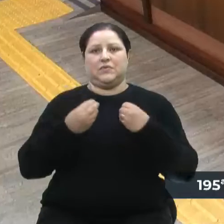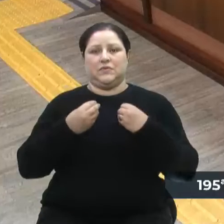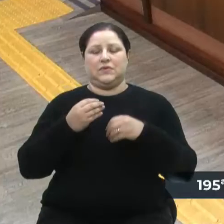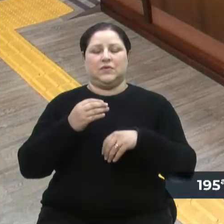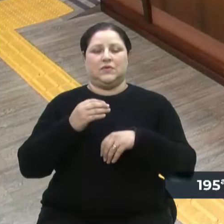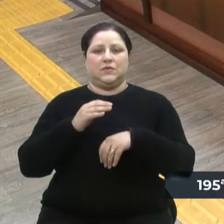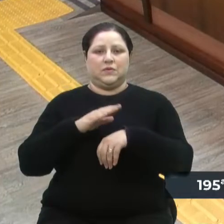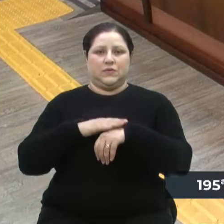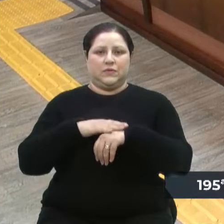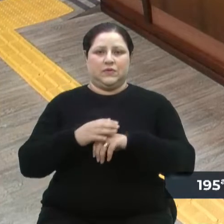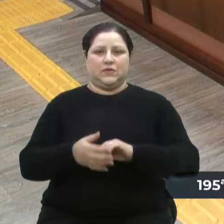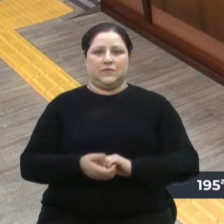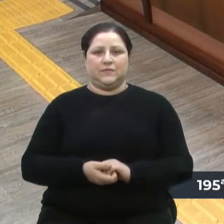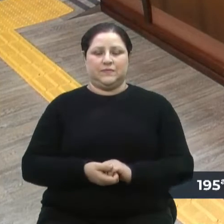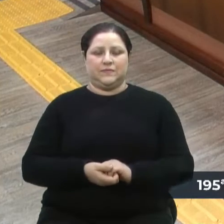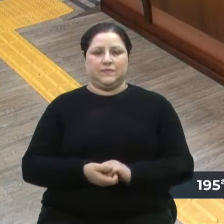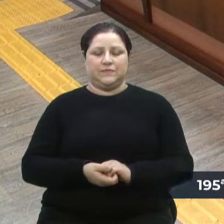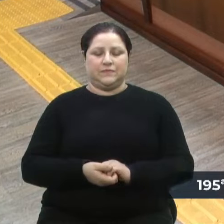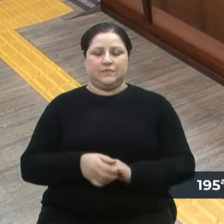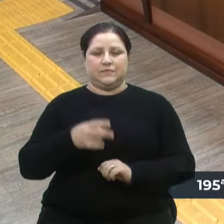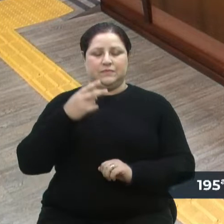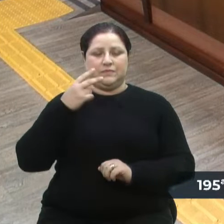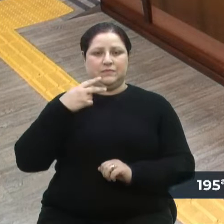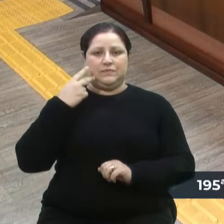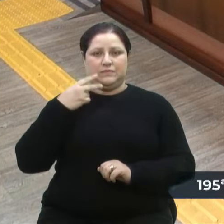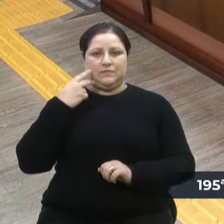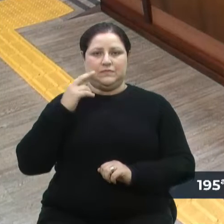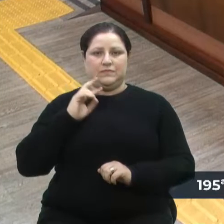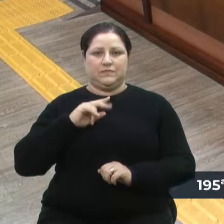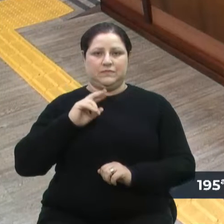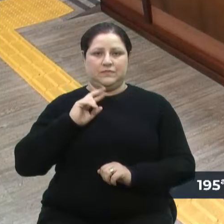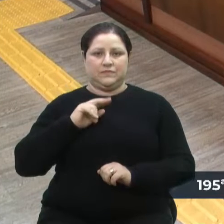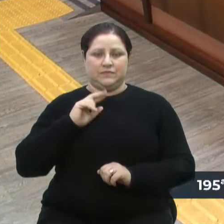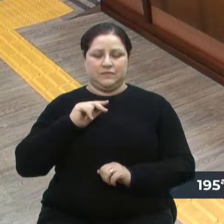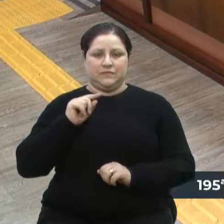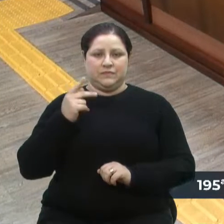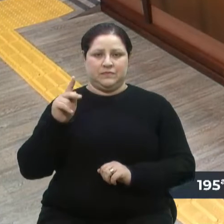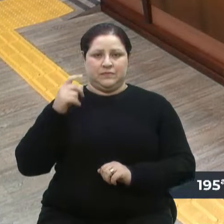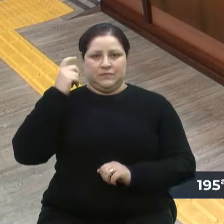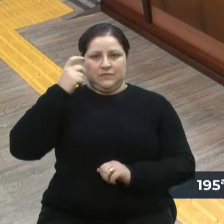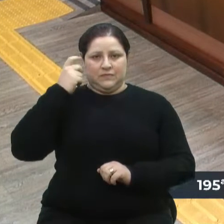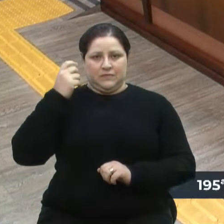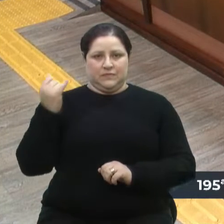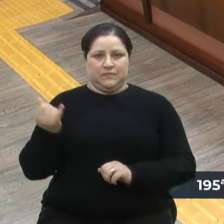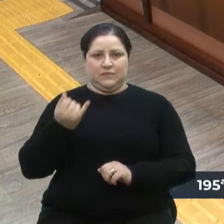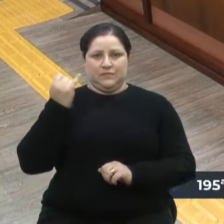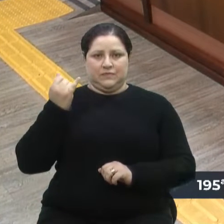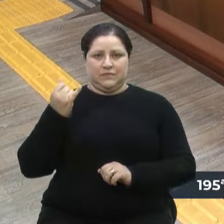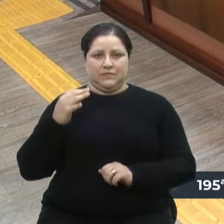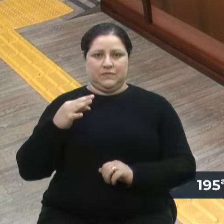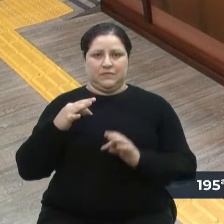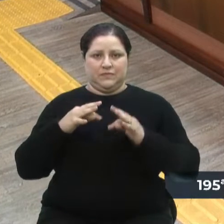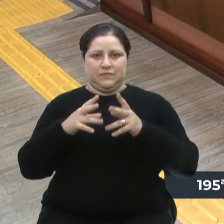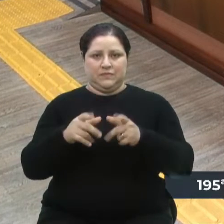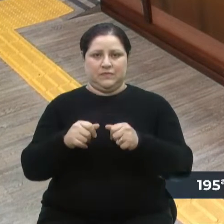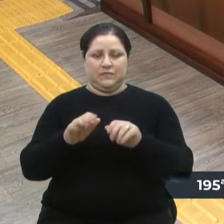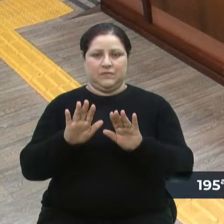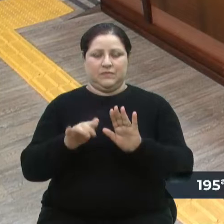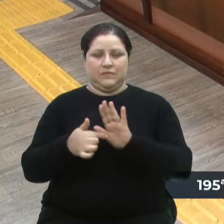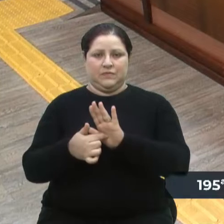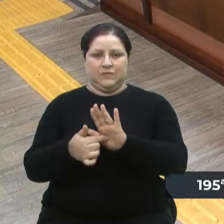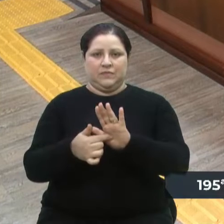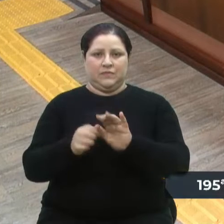Vereador Renato, a sua preocupação é pertinente, sim, para todos, mas deixando bem claro para a